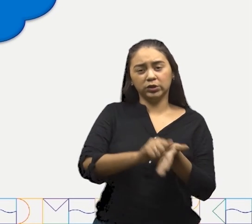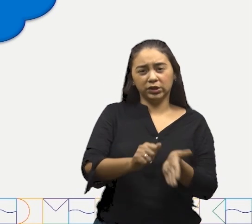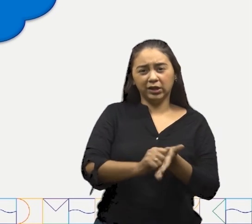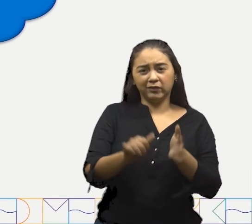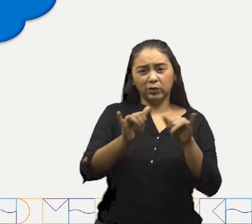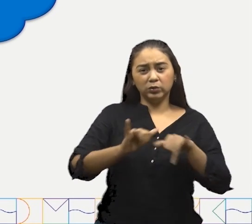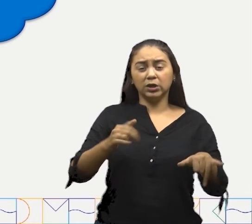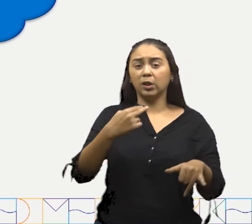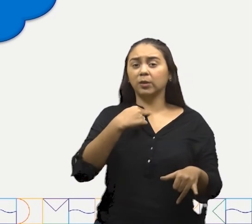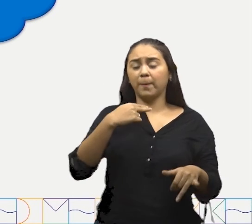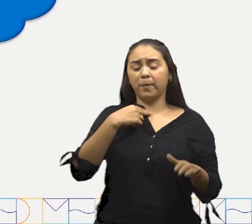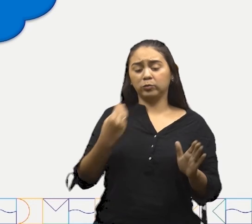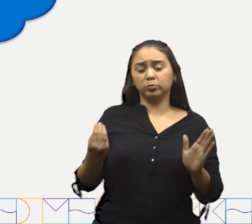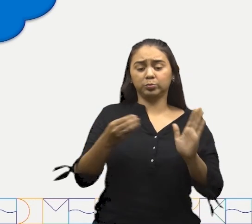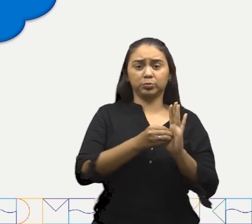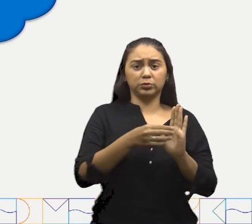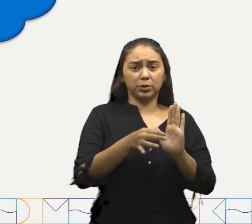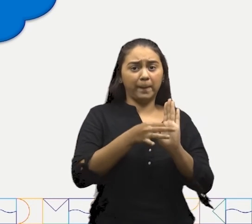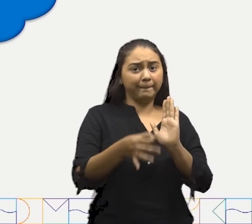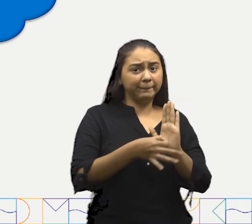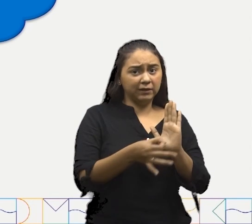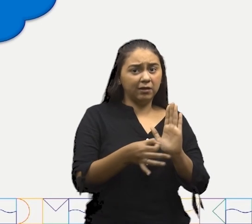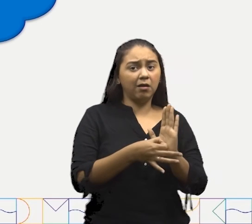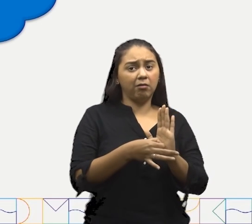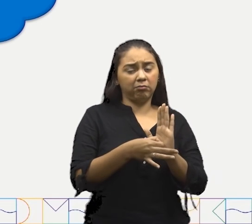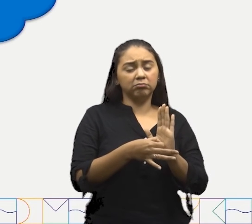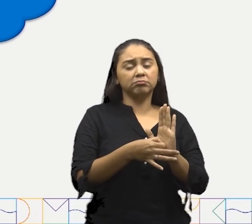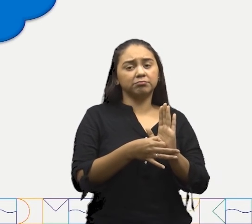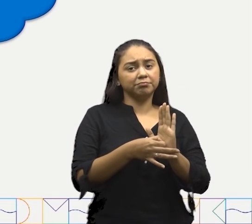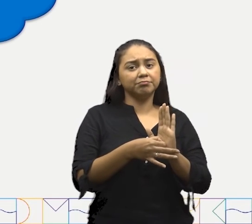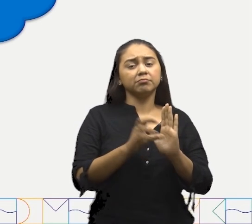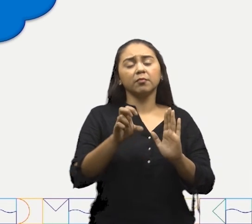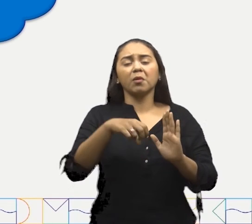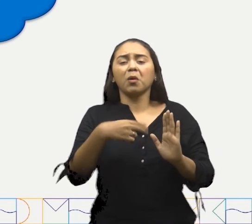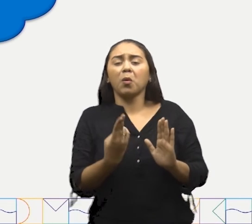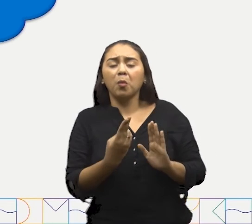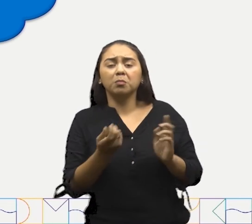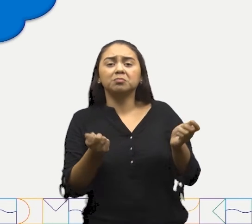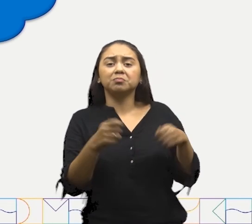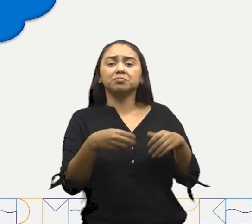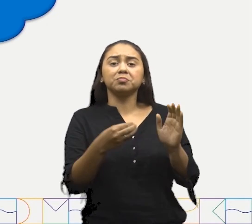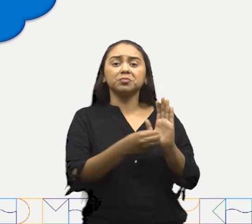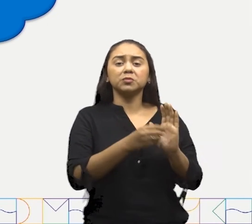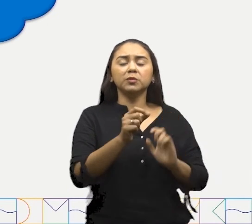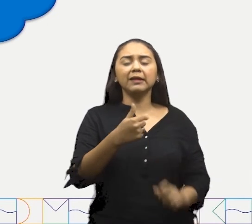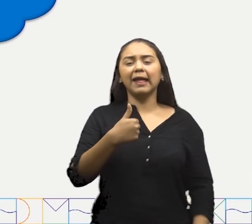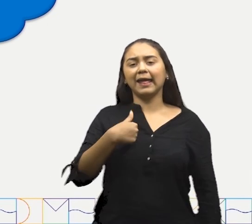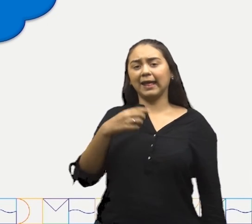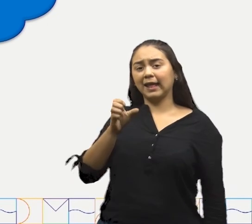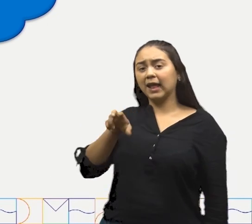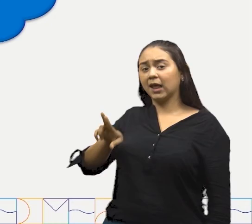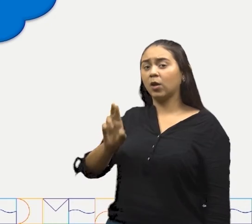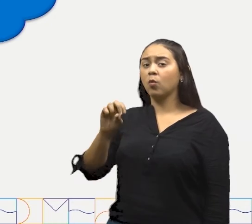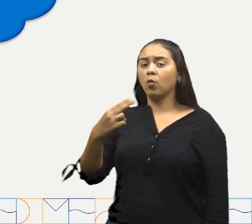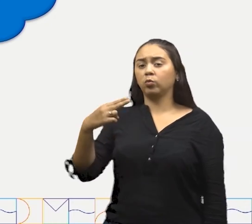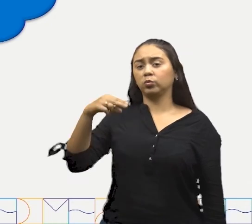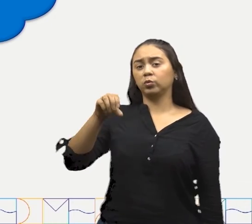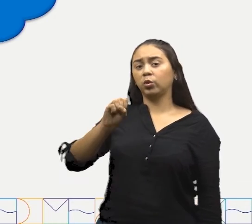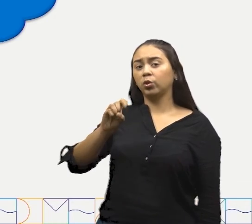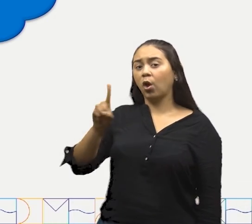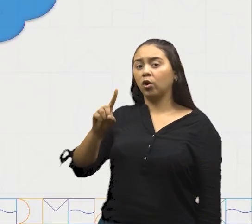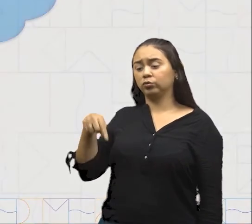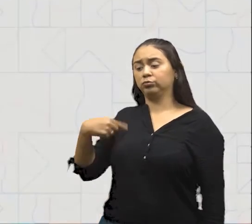escreverá a notícia não se envolverá dando opinião ou escrevendo de uma forma que exista eu ou